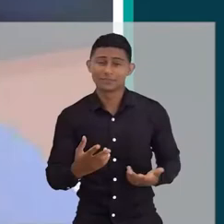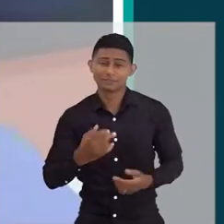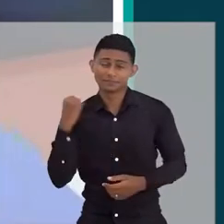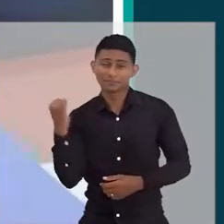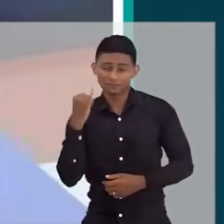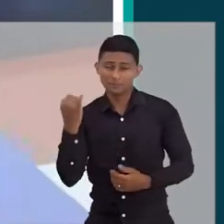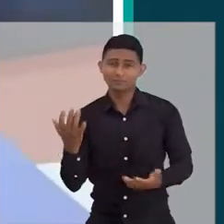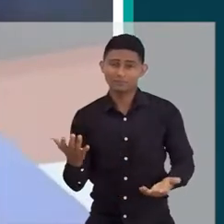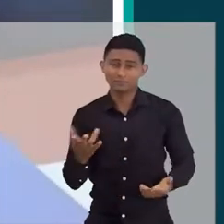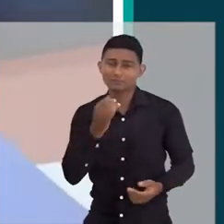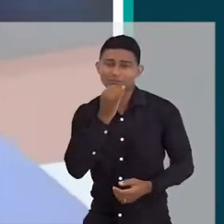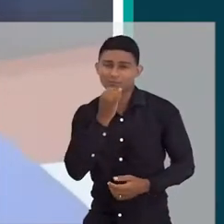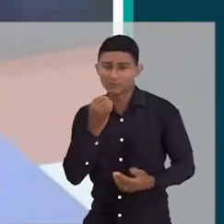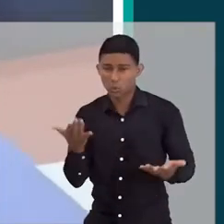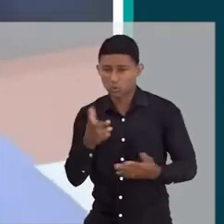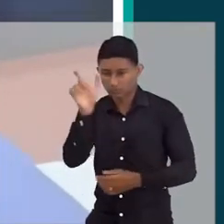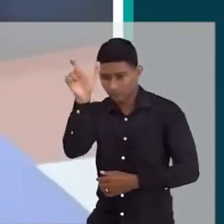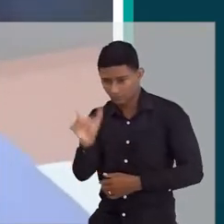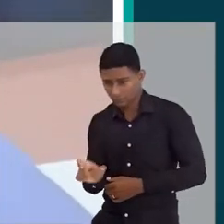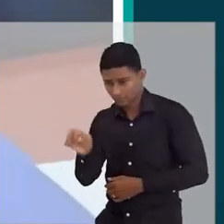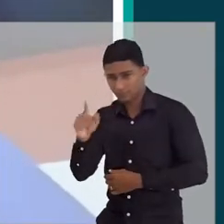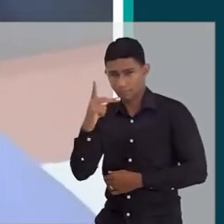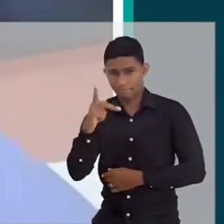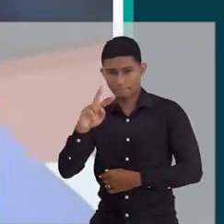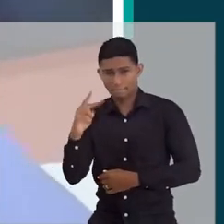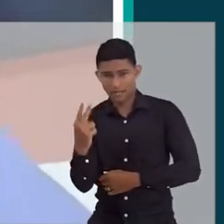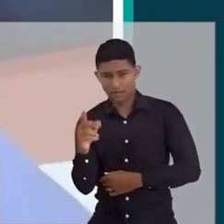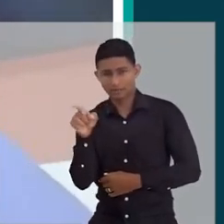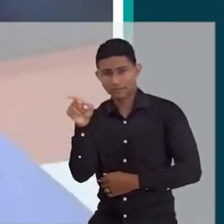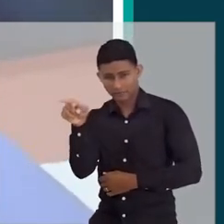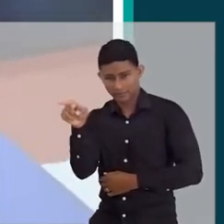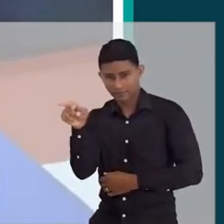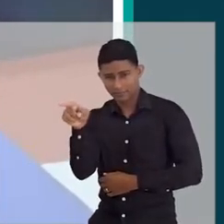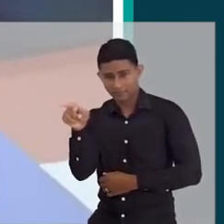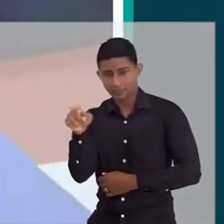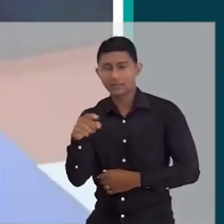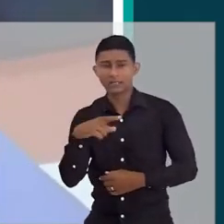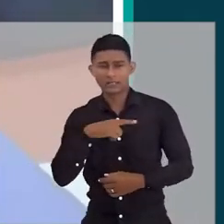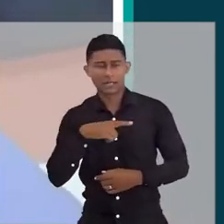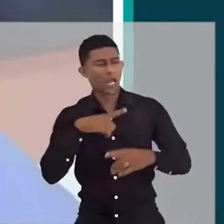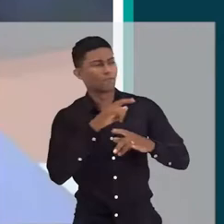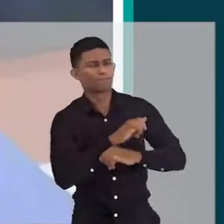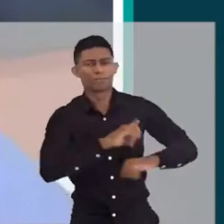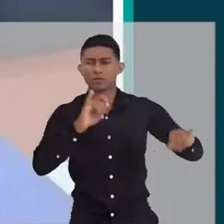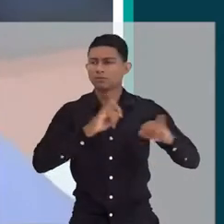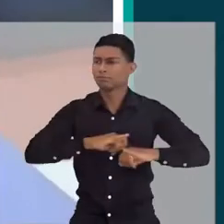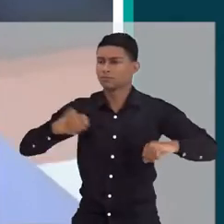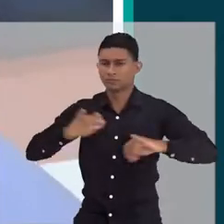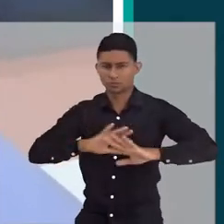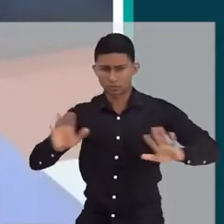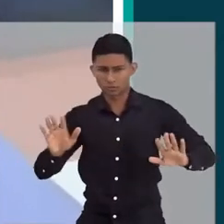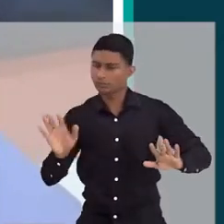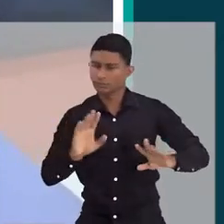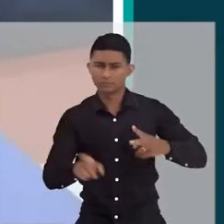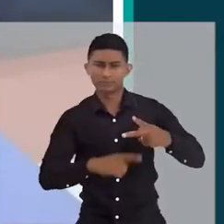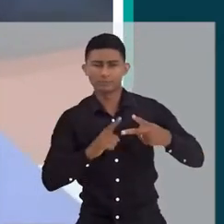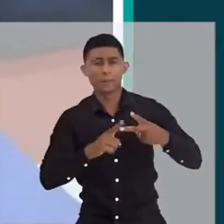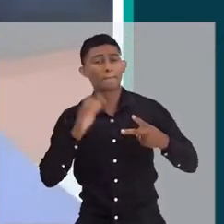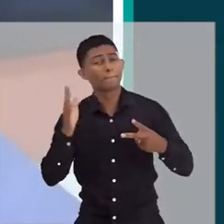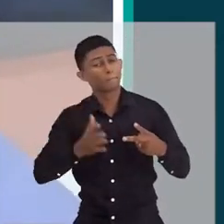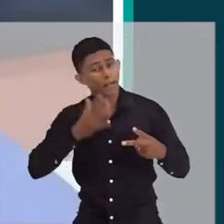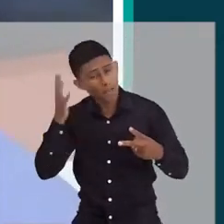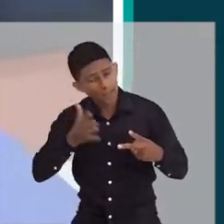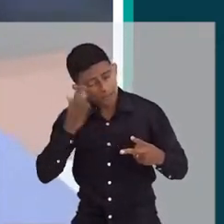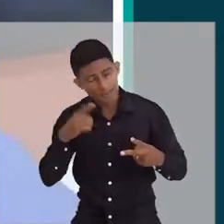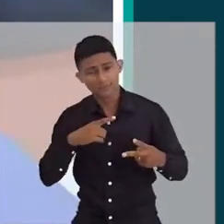muito bem, é importante. Então, assim, PH tem hoje só a publi? Não. Ele tem